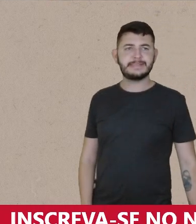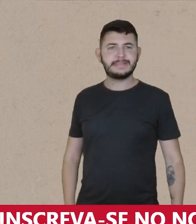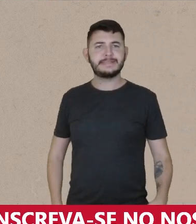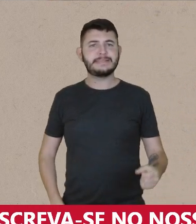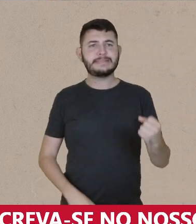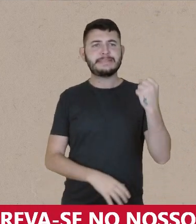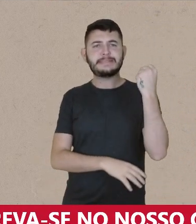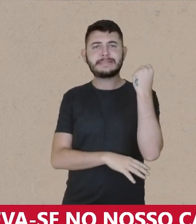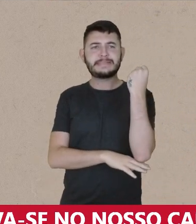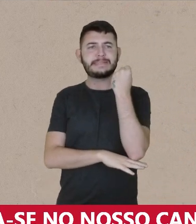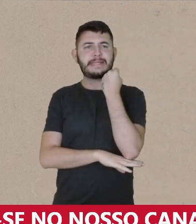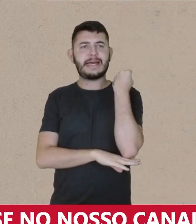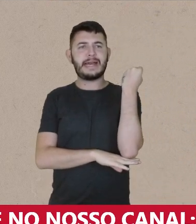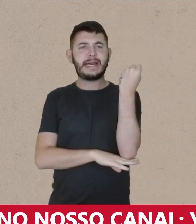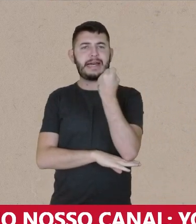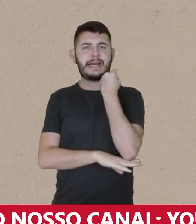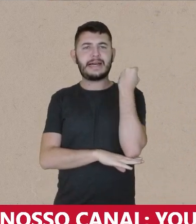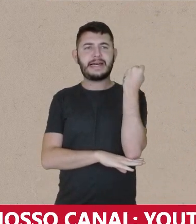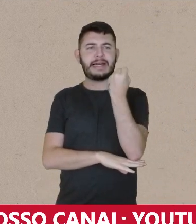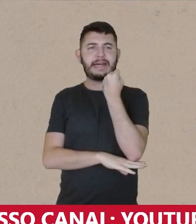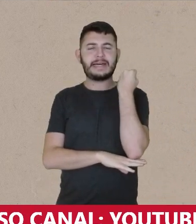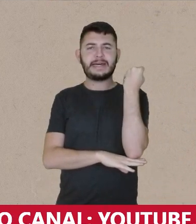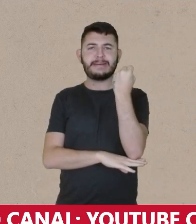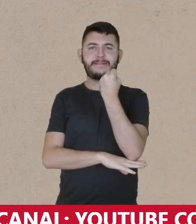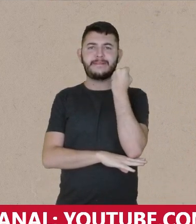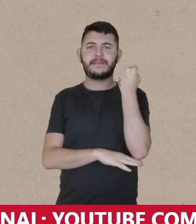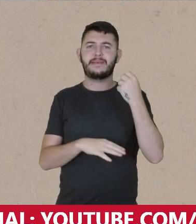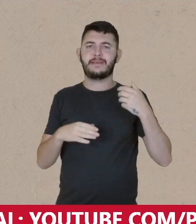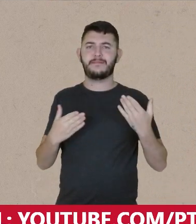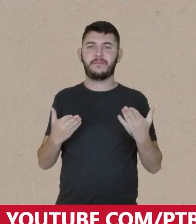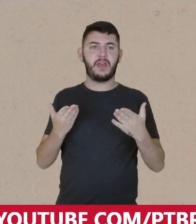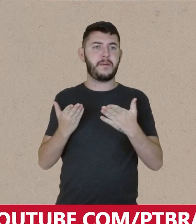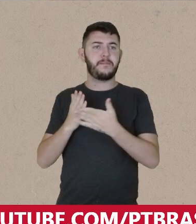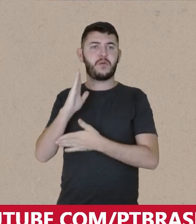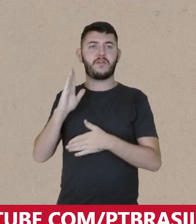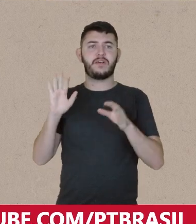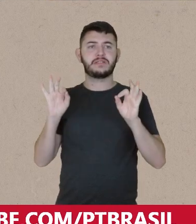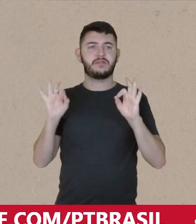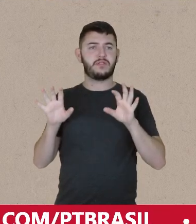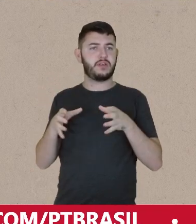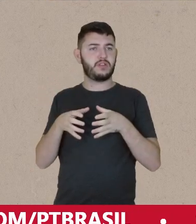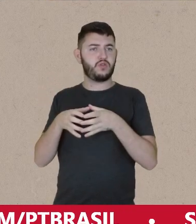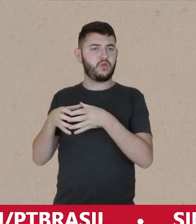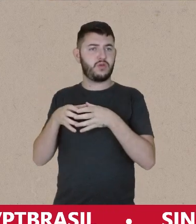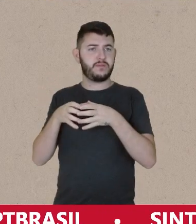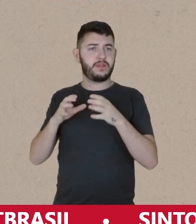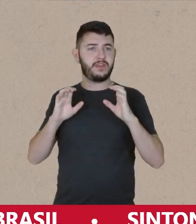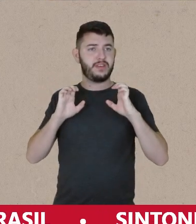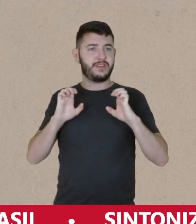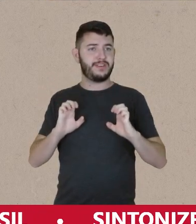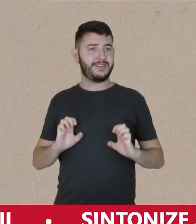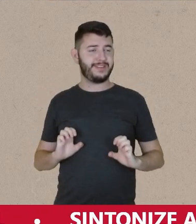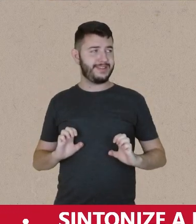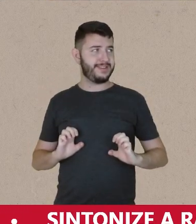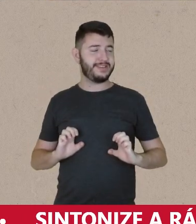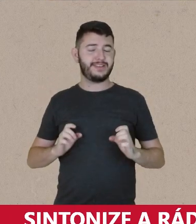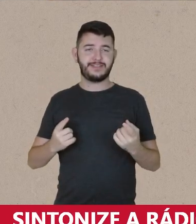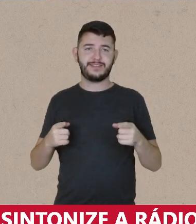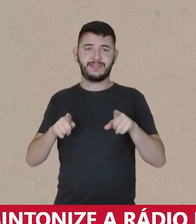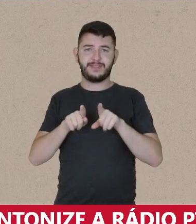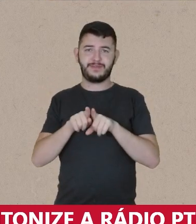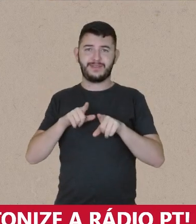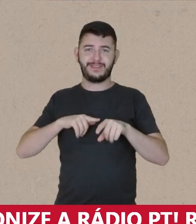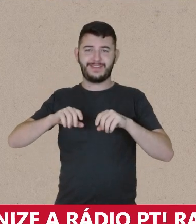colocar pacientes como objeto de estudo sem nenhuma aprovação do Comitê de Ética, né, sem nenhuma informação para